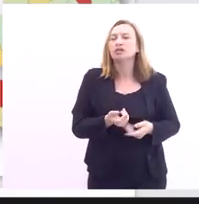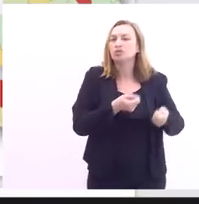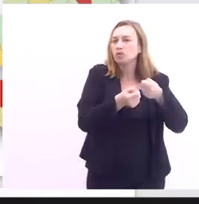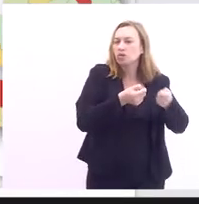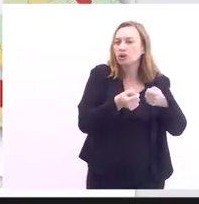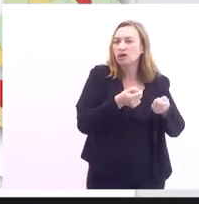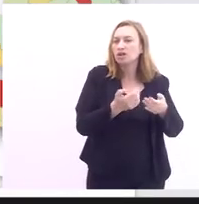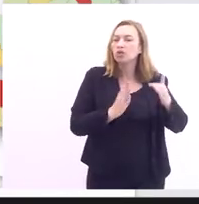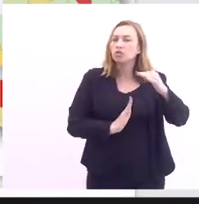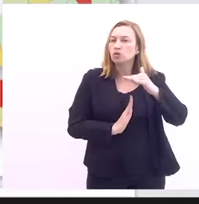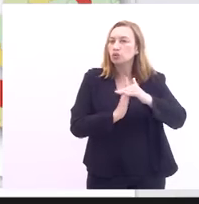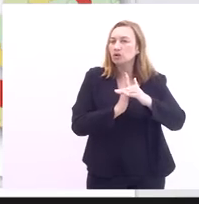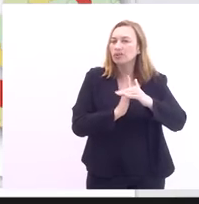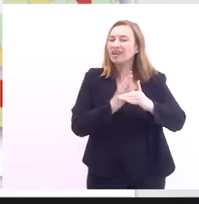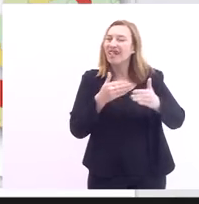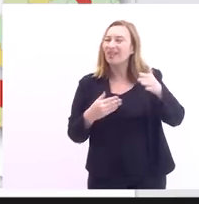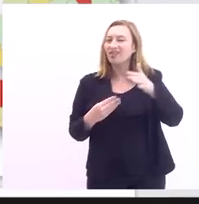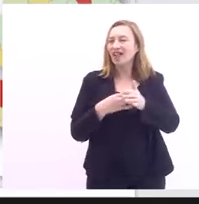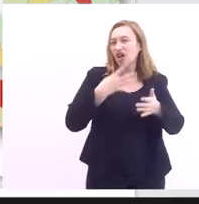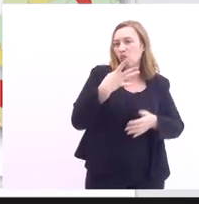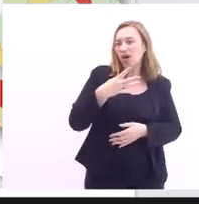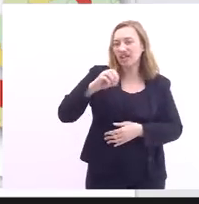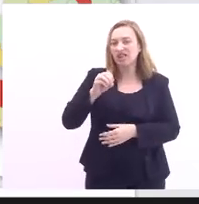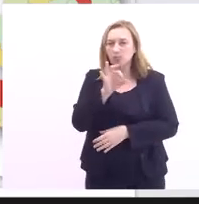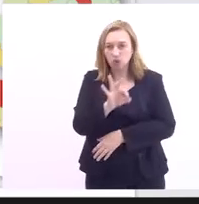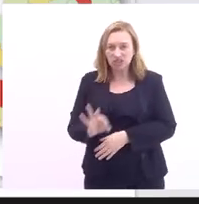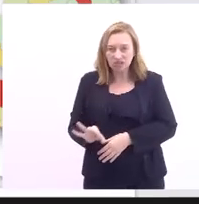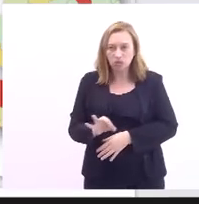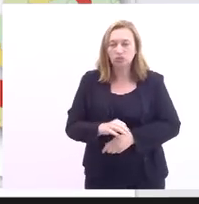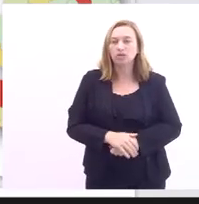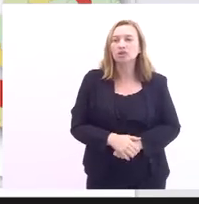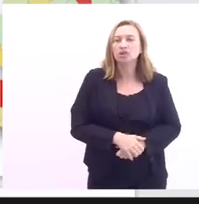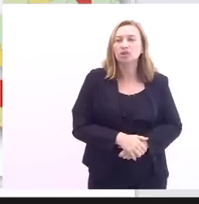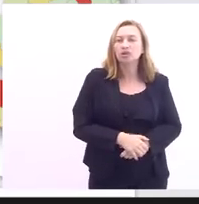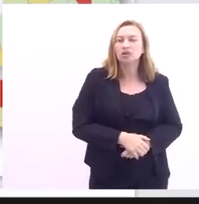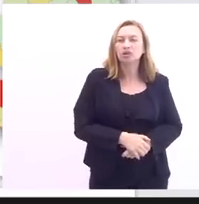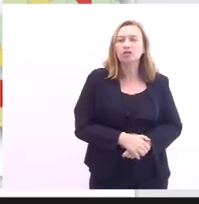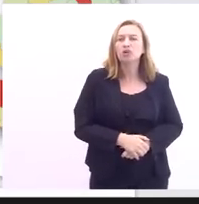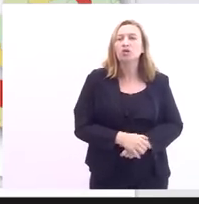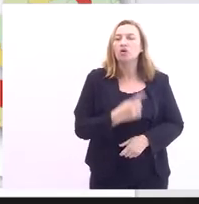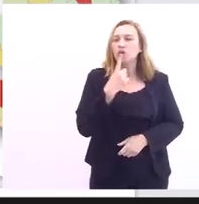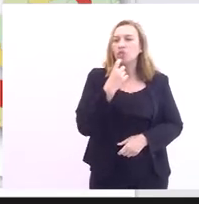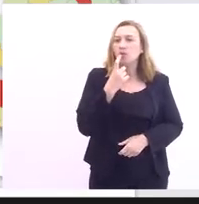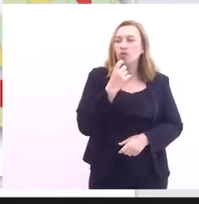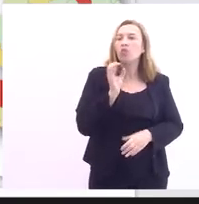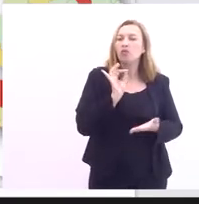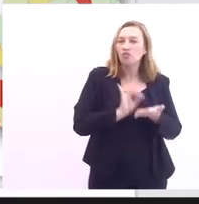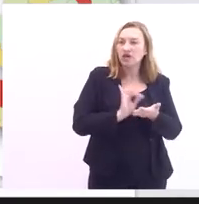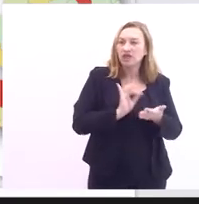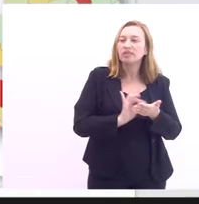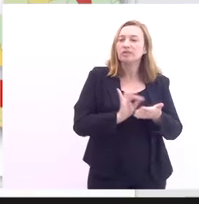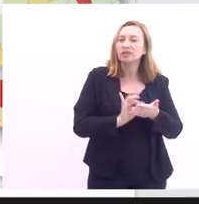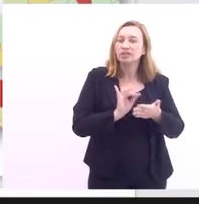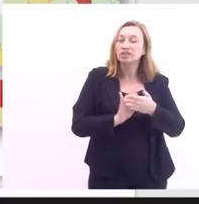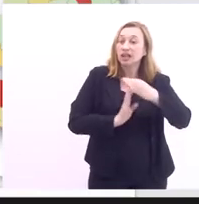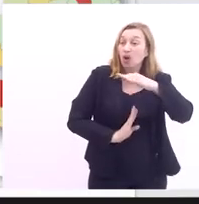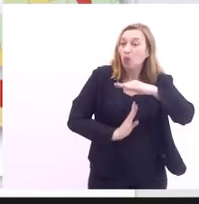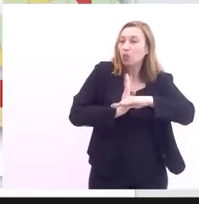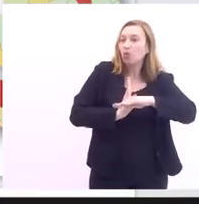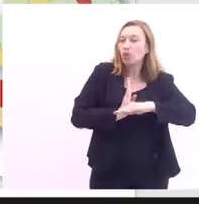do limite até 40% do limite regulatório, e o vermelho é que realmente está